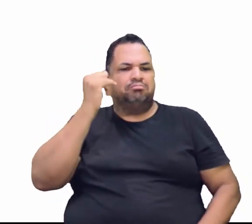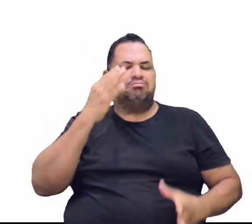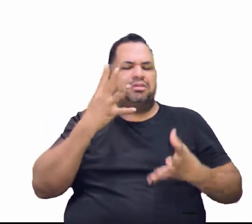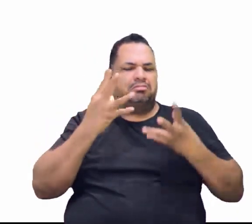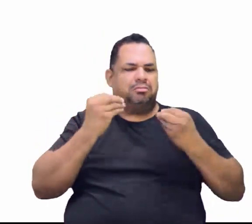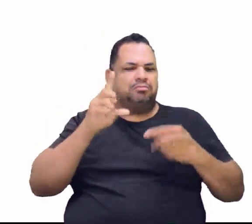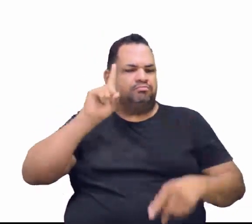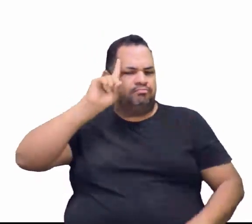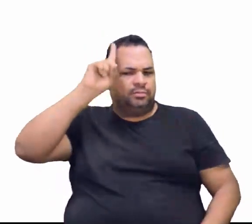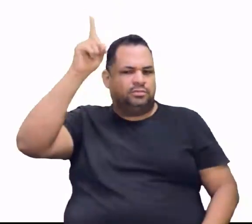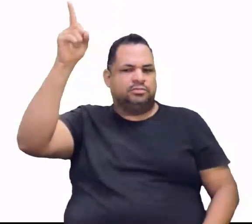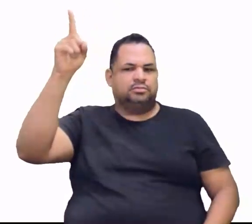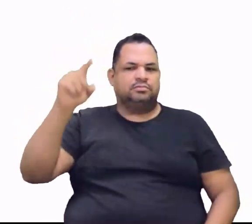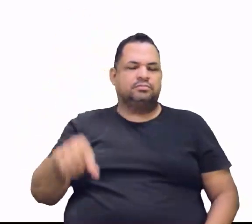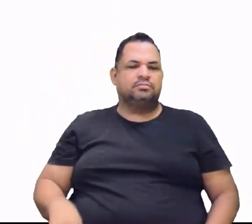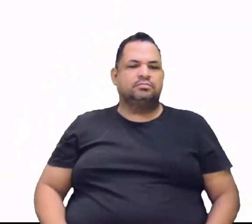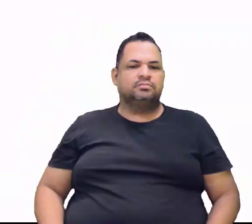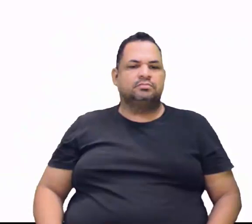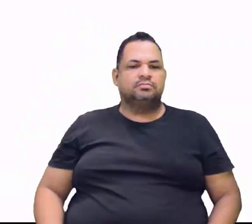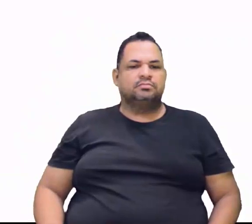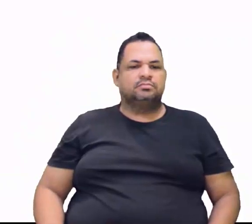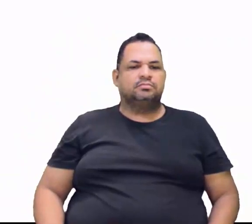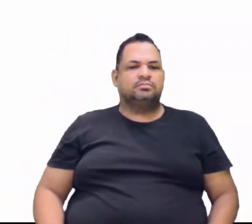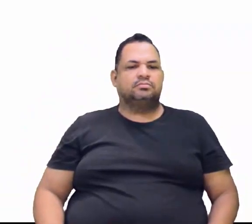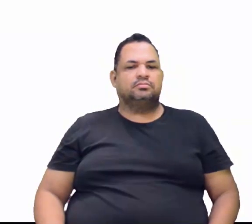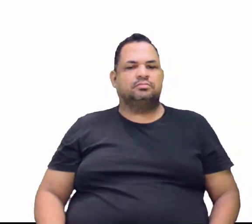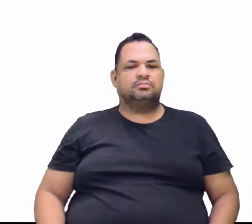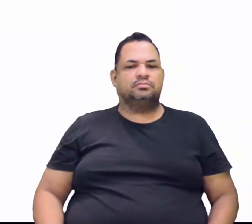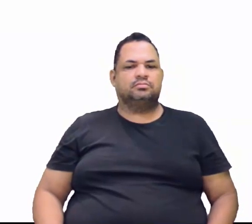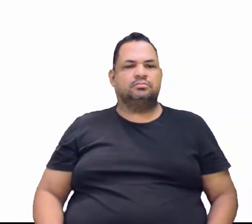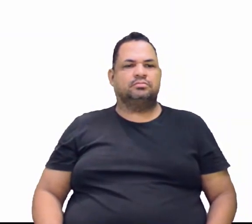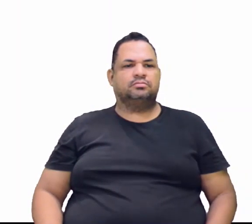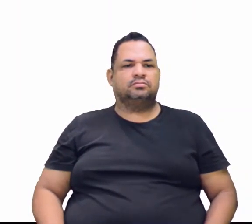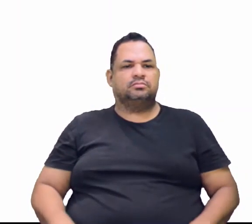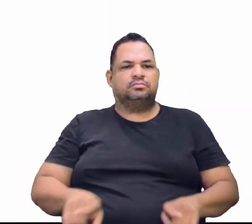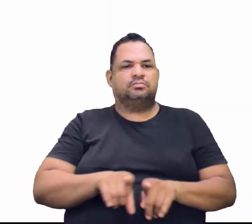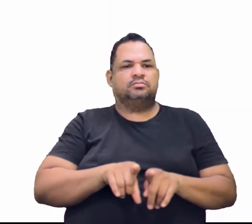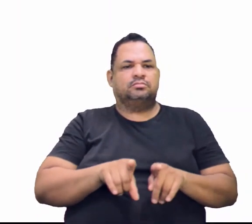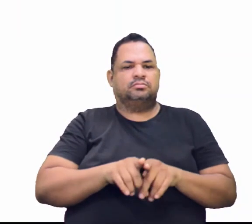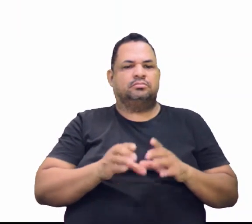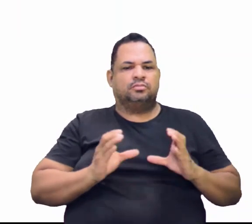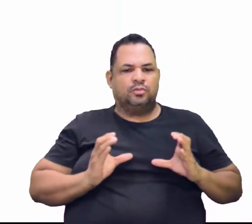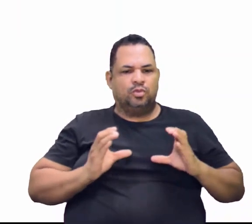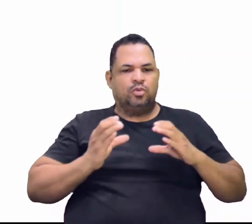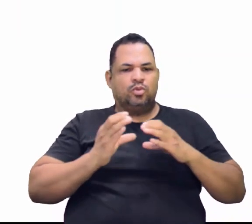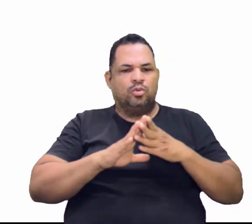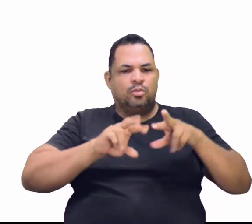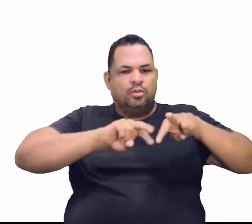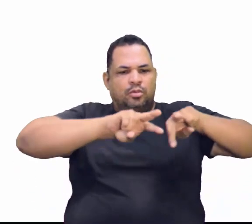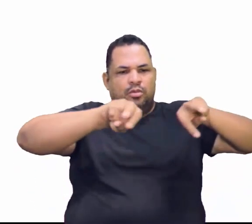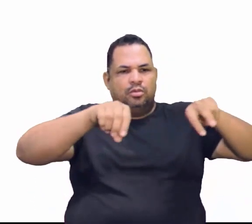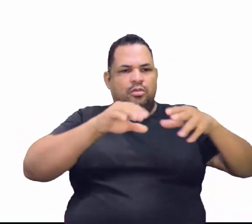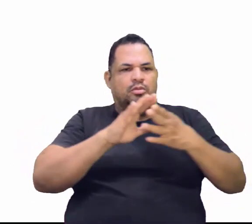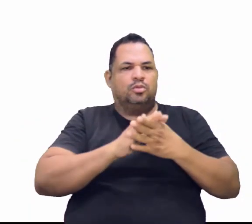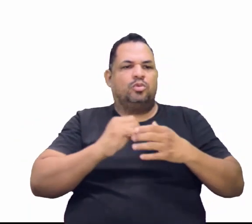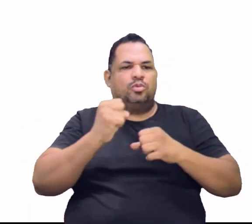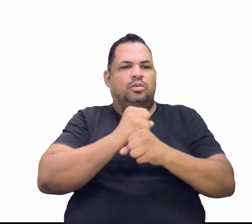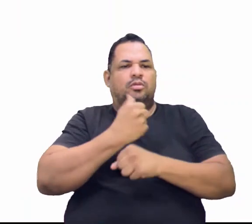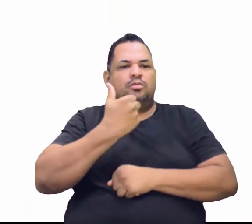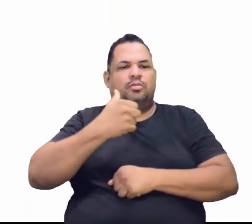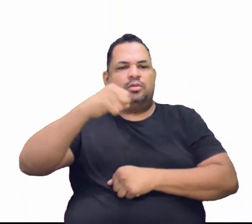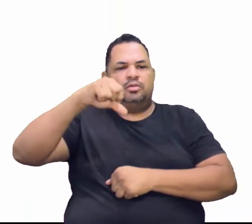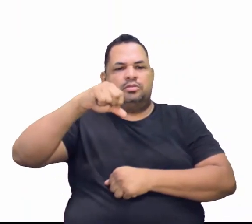demais. Vejamos. Aí também, com um grupo da expedição, em